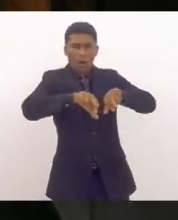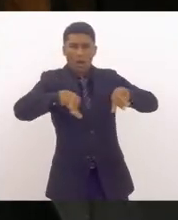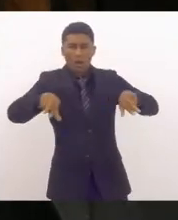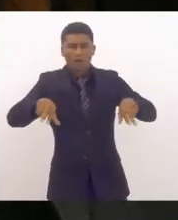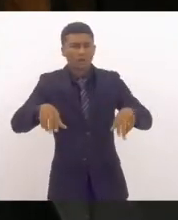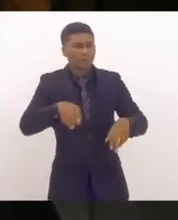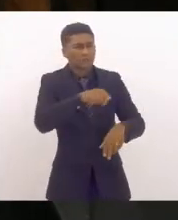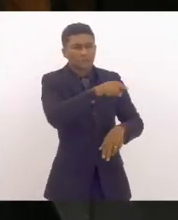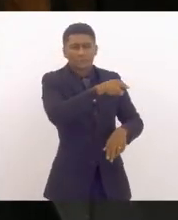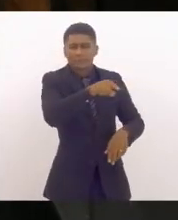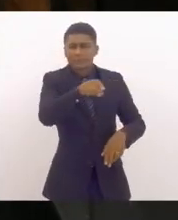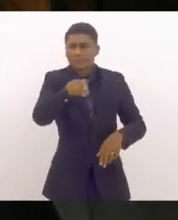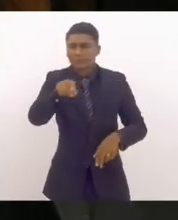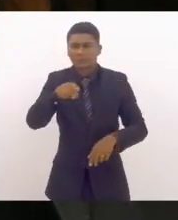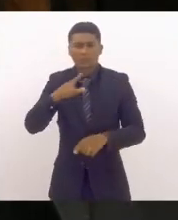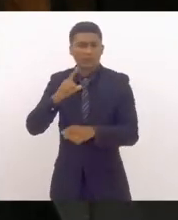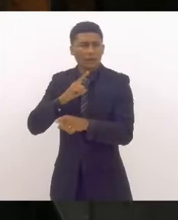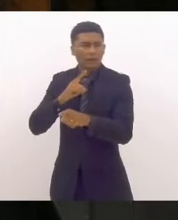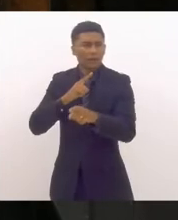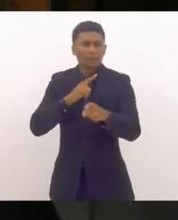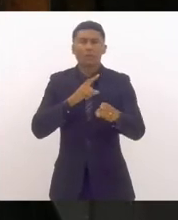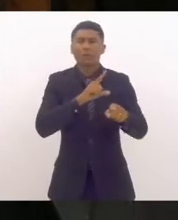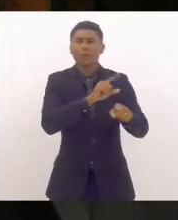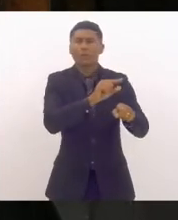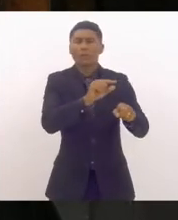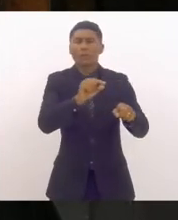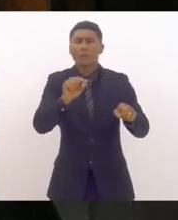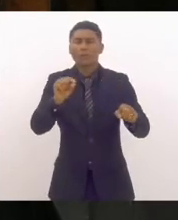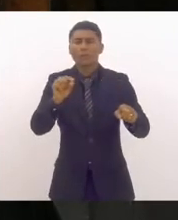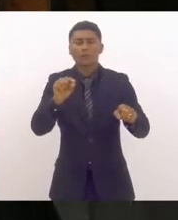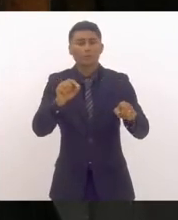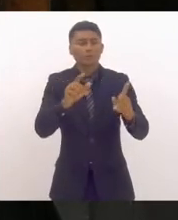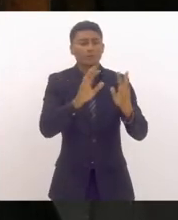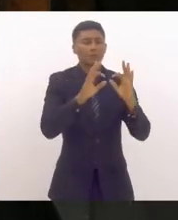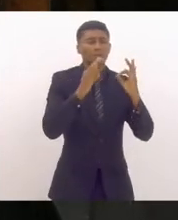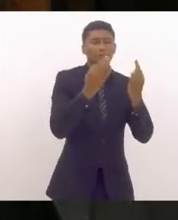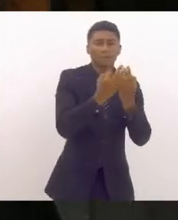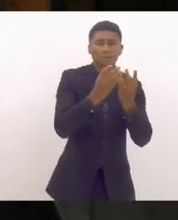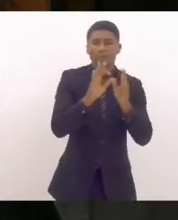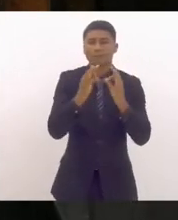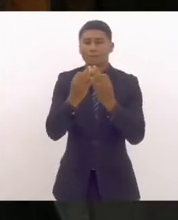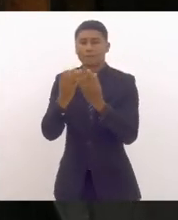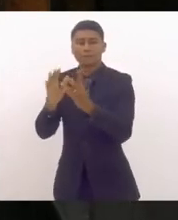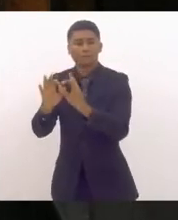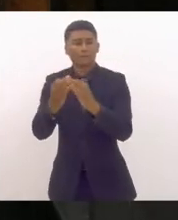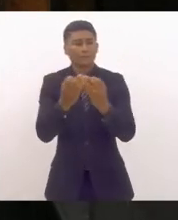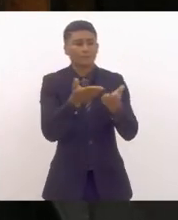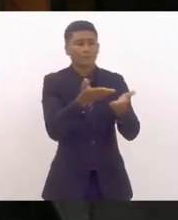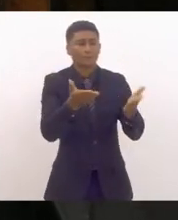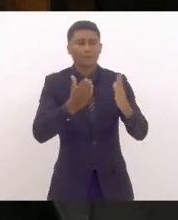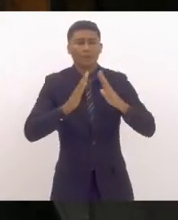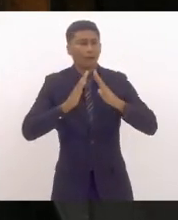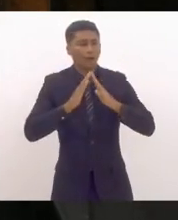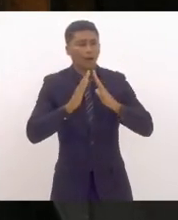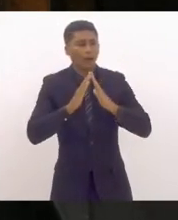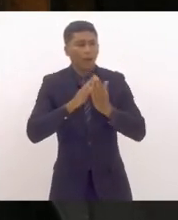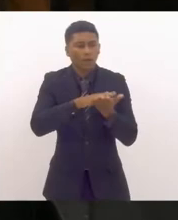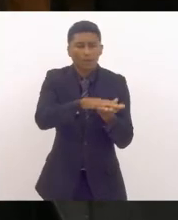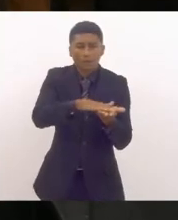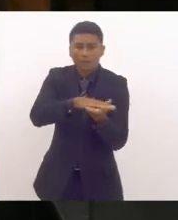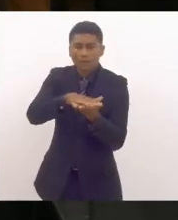impressionante a quantidade de pessoas de famílias em situação de rua é